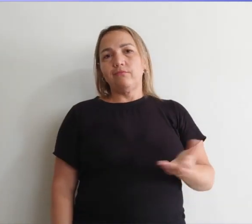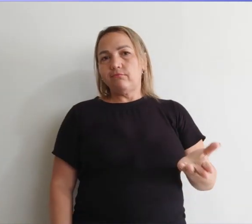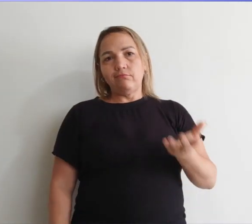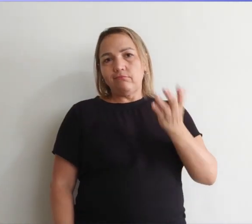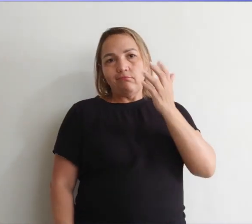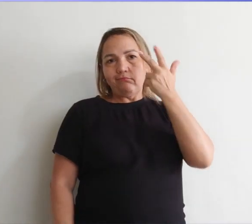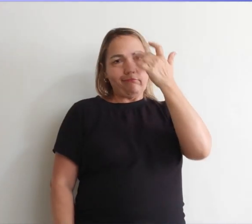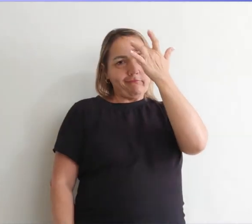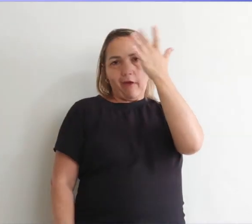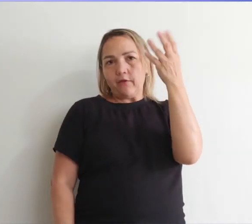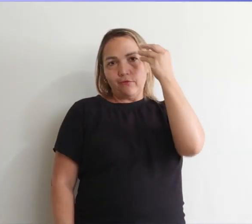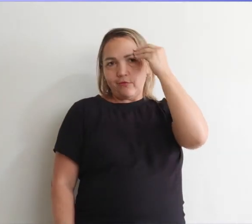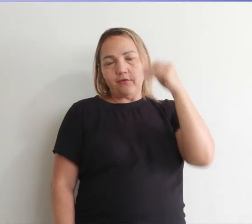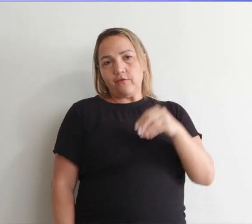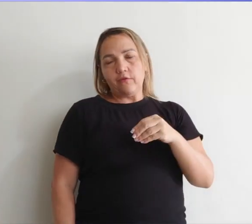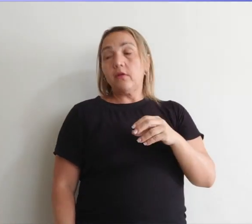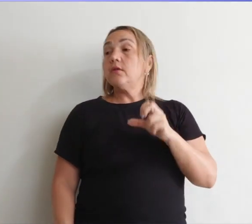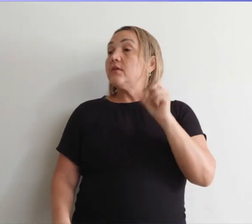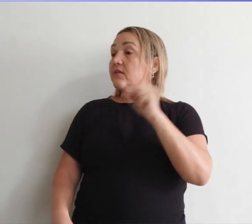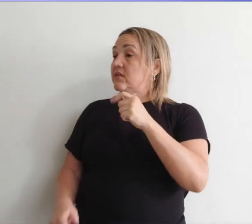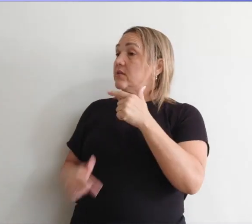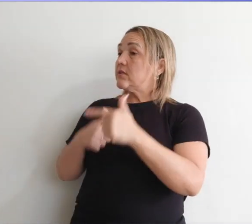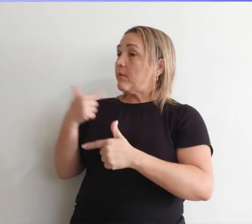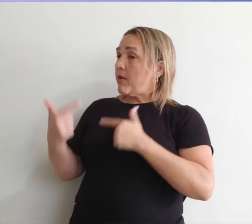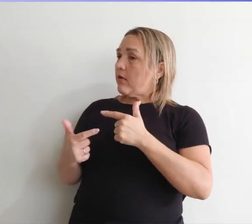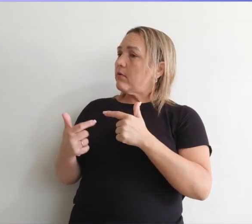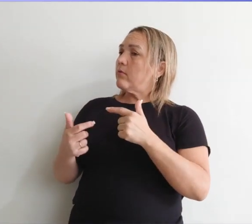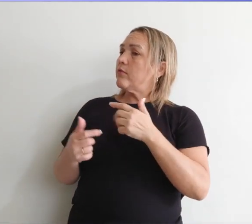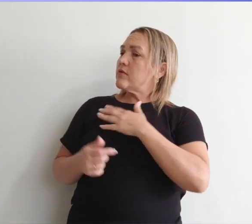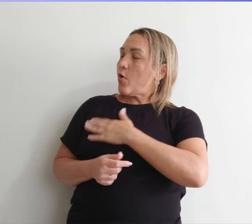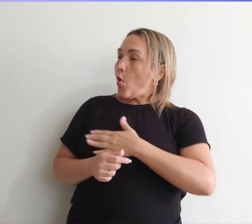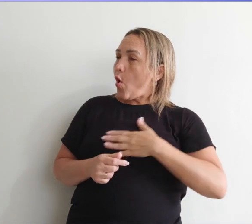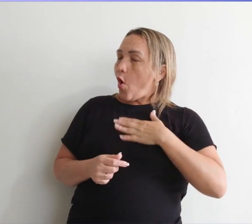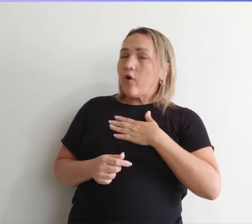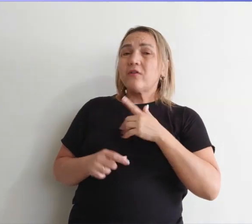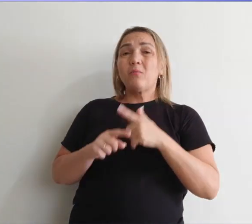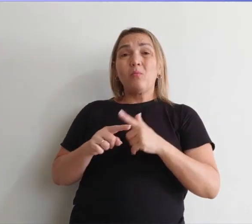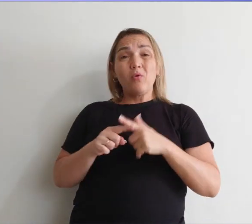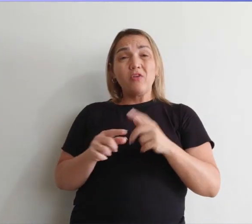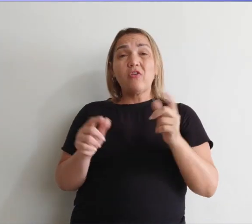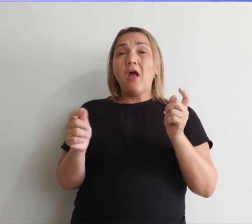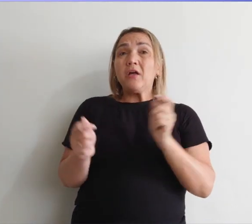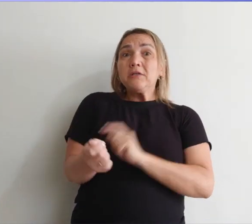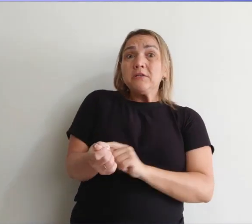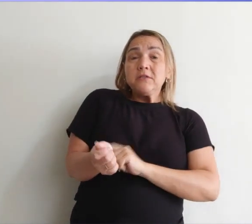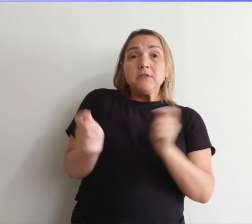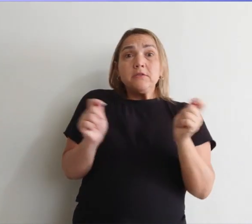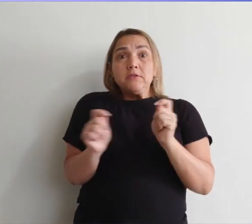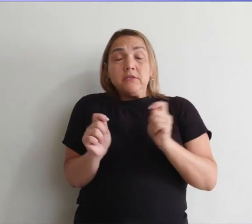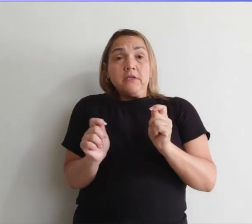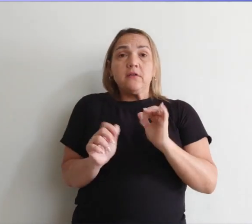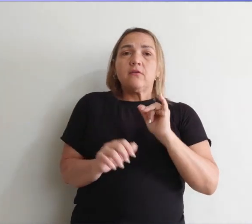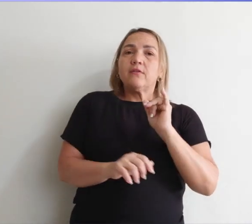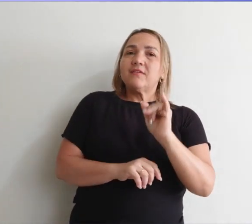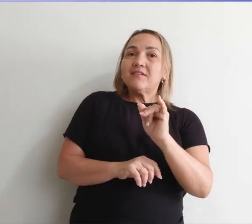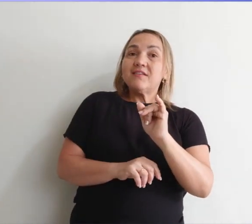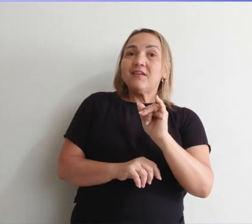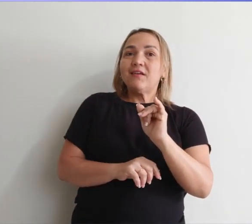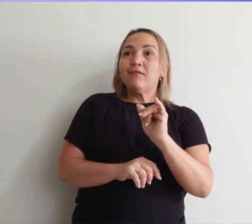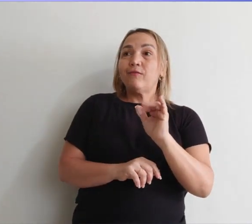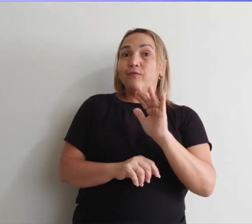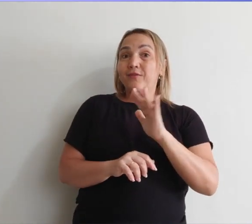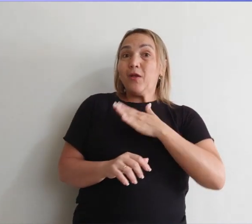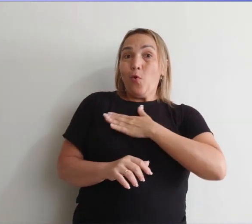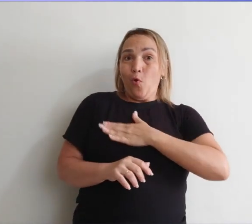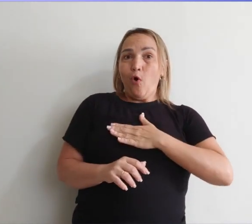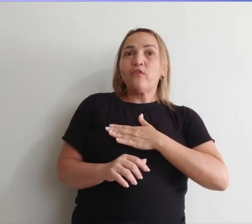fácil. Sim, porque você trabalhar com algo que você gosta, mesmo que seja estressante, você consegue segurar aquela pressão porque